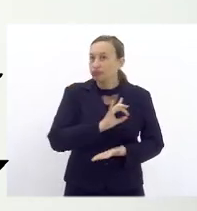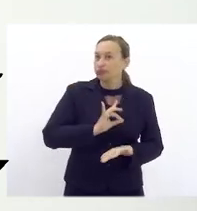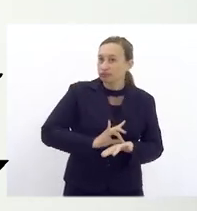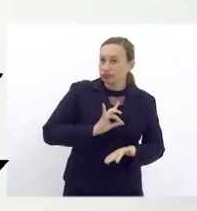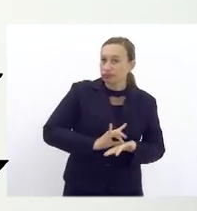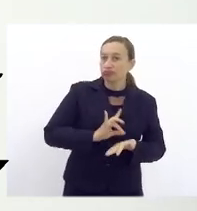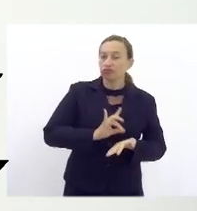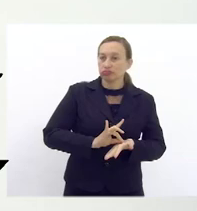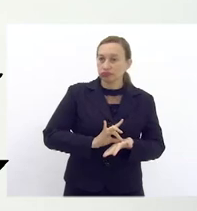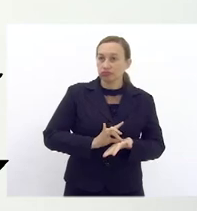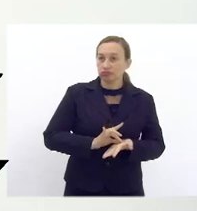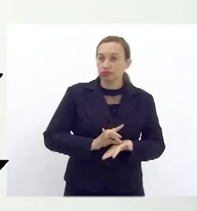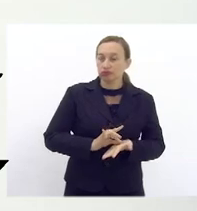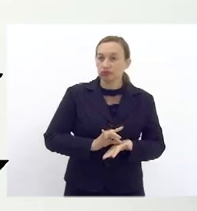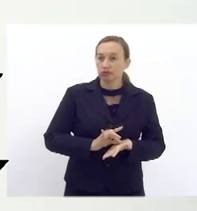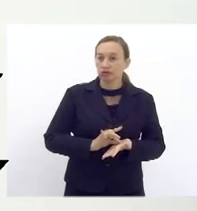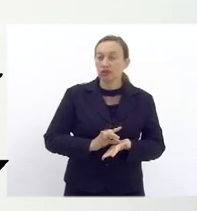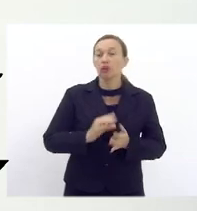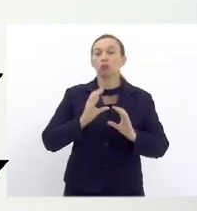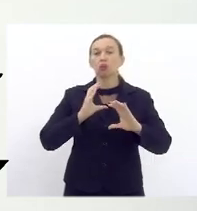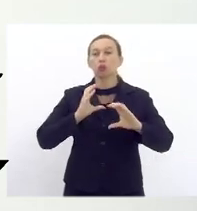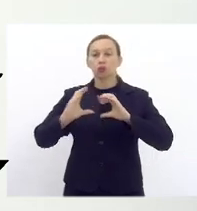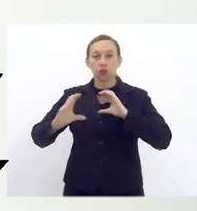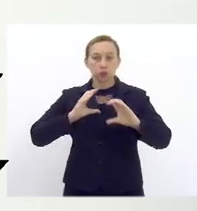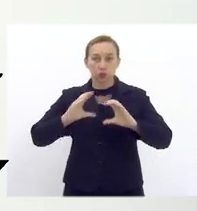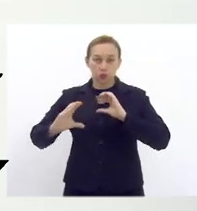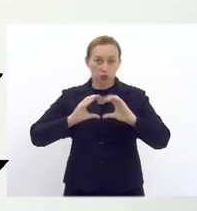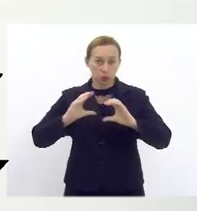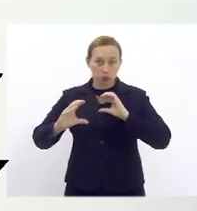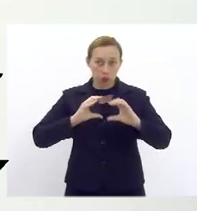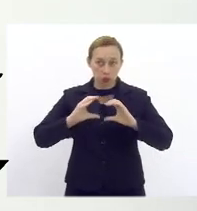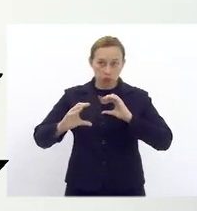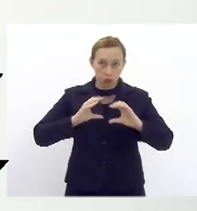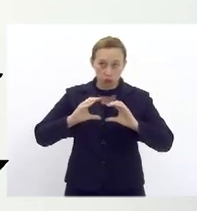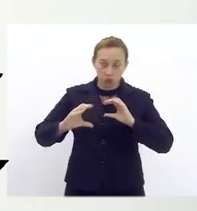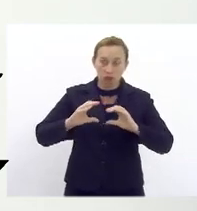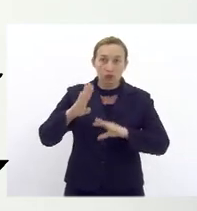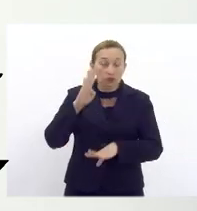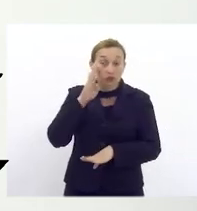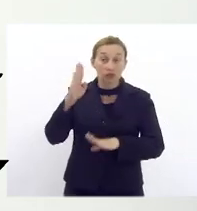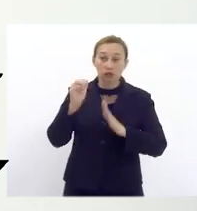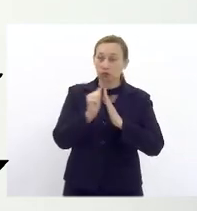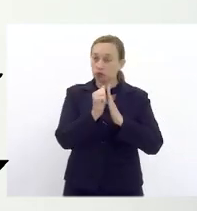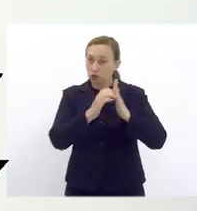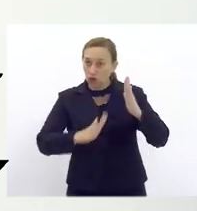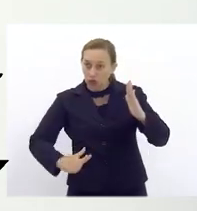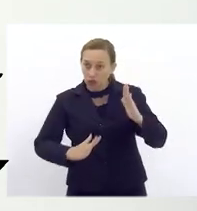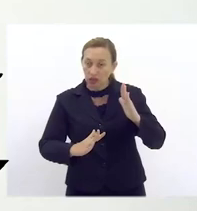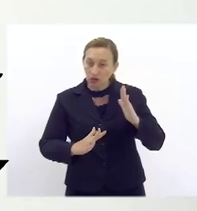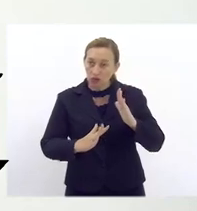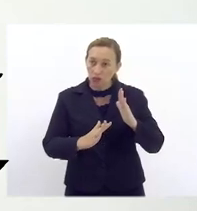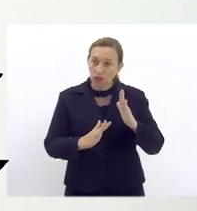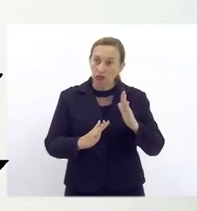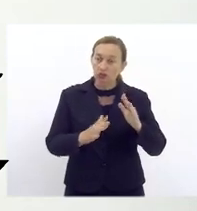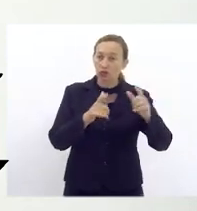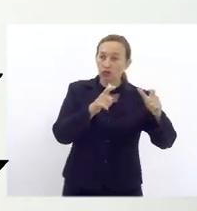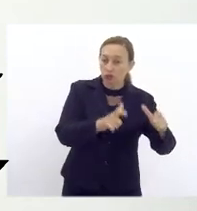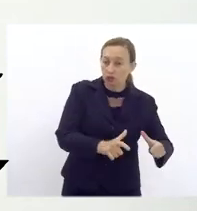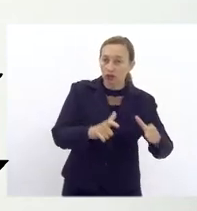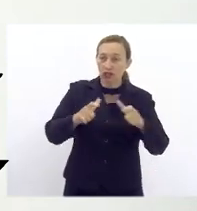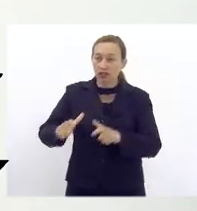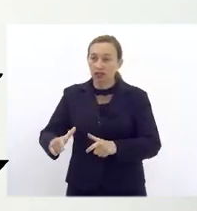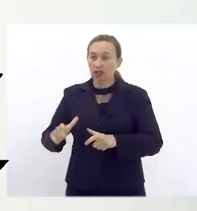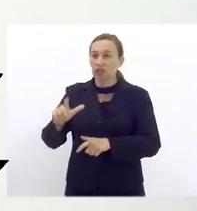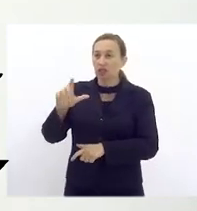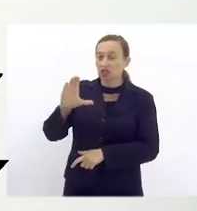levarmos essa esses comunicação principalmente para os terreiros que estão situados dentro do